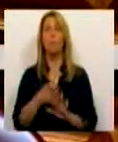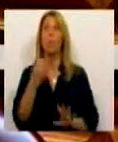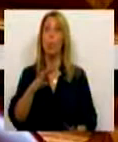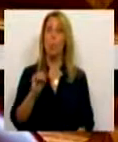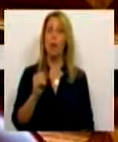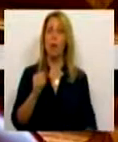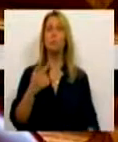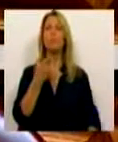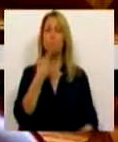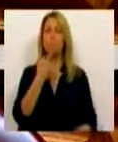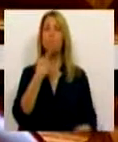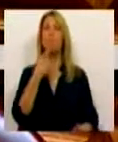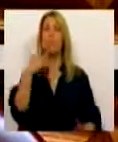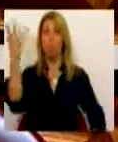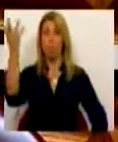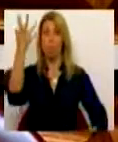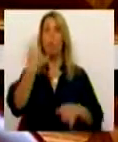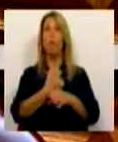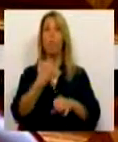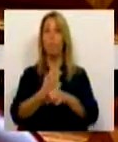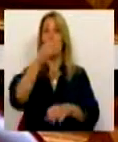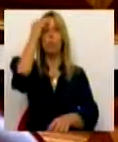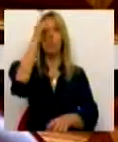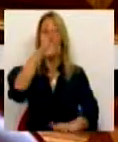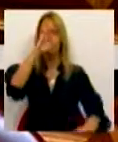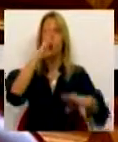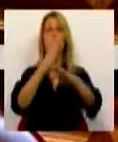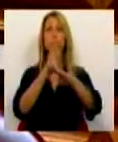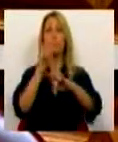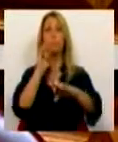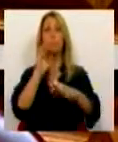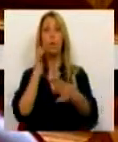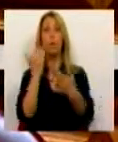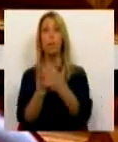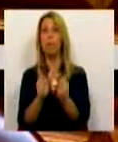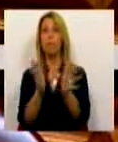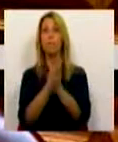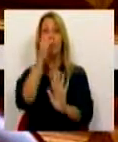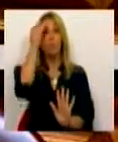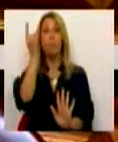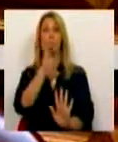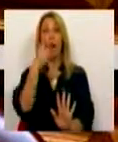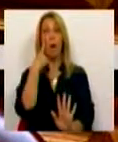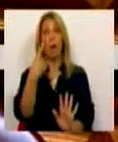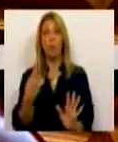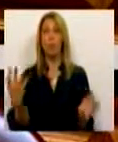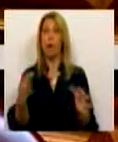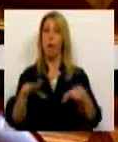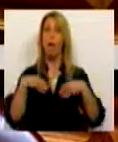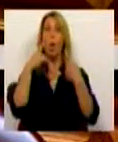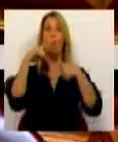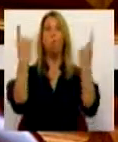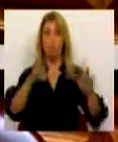da missão do professor, está empenhado na efetiva valorização de todos os docentes e no seu reconhecimento público. Confiamos